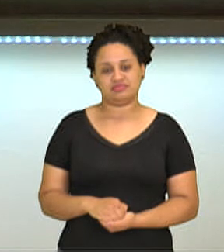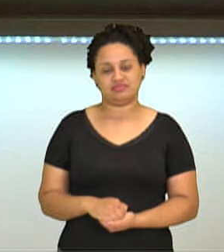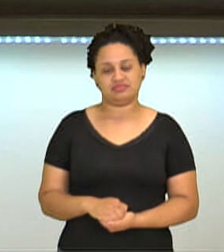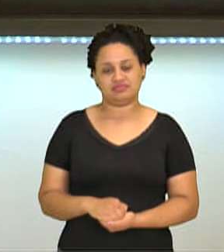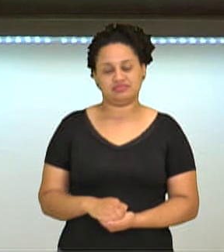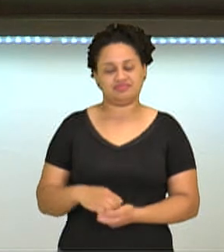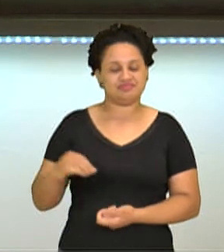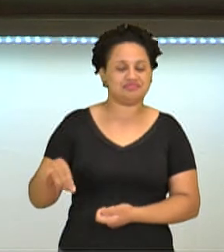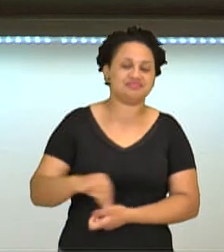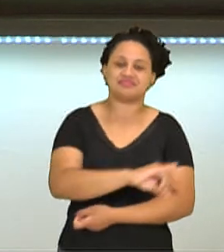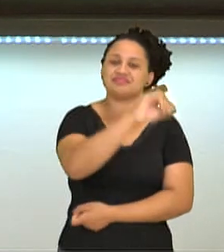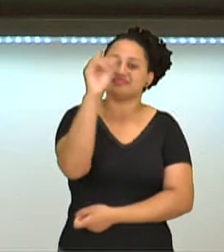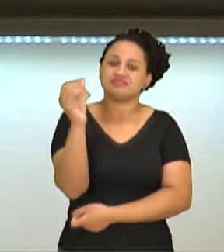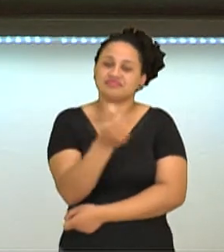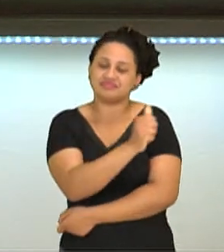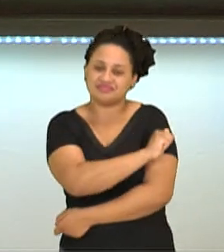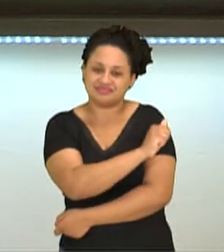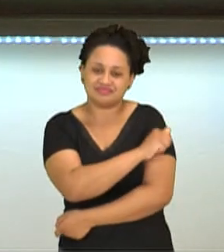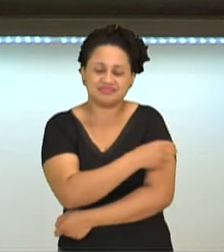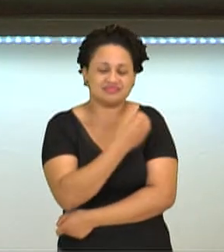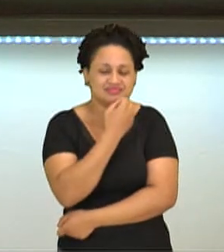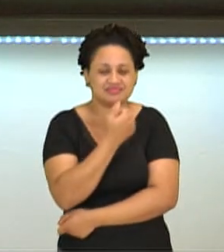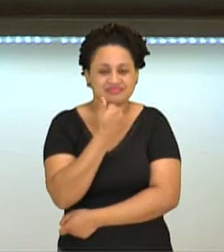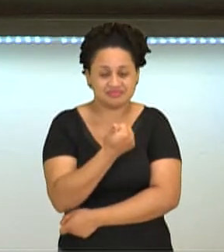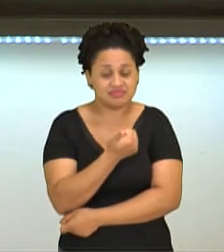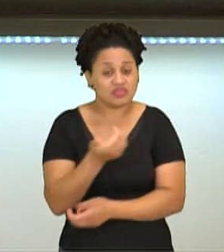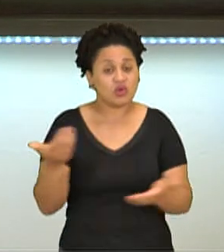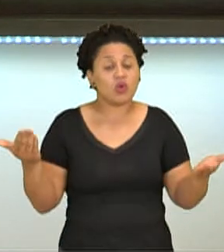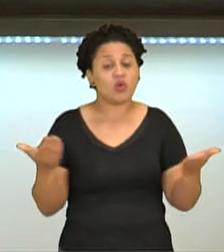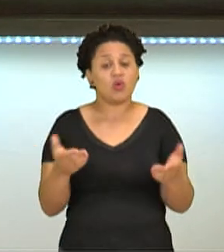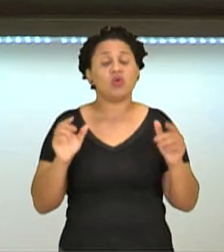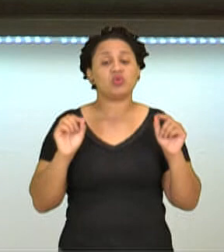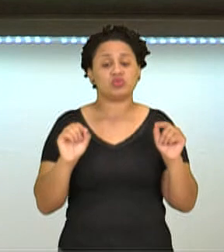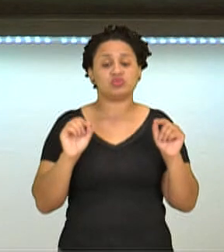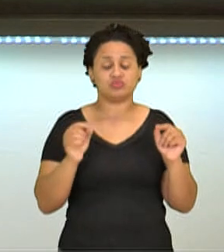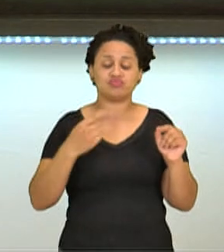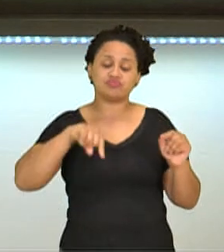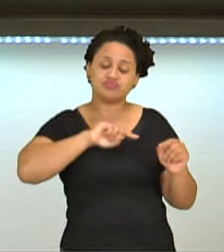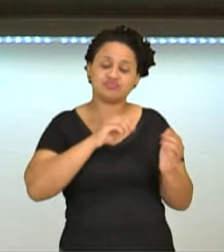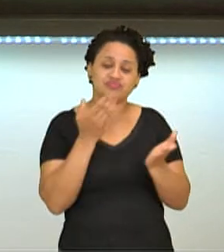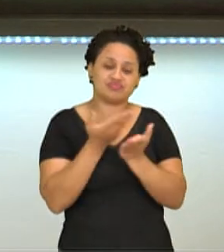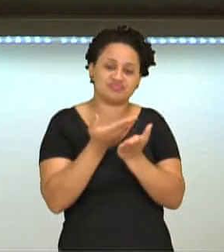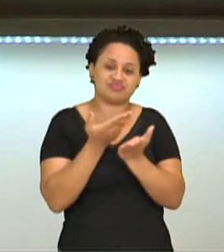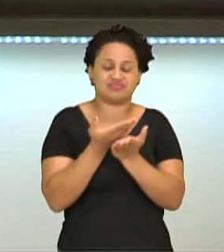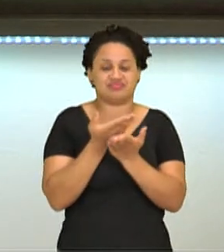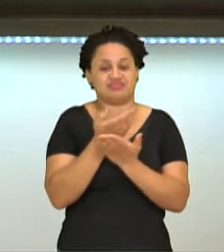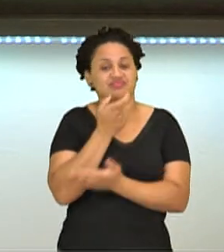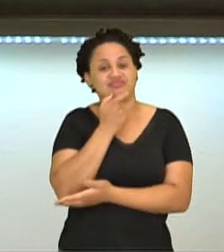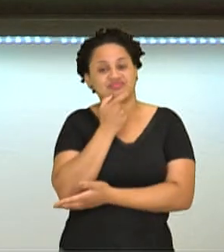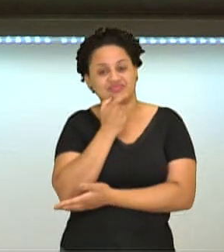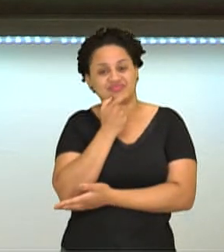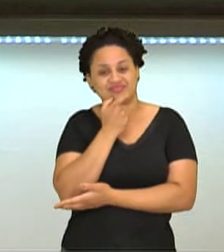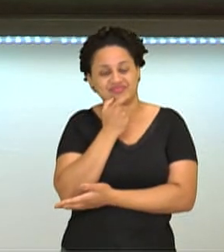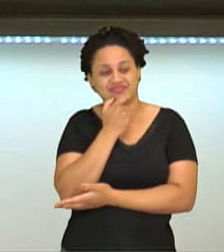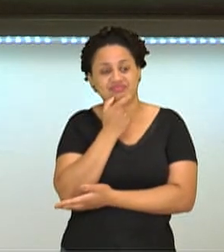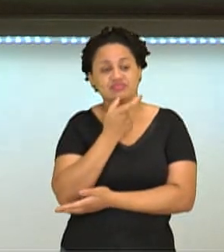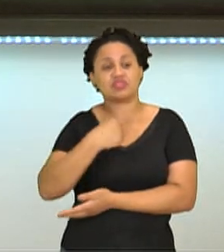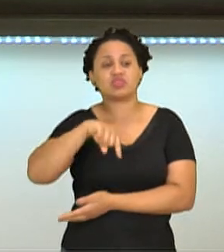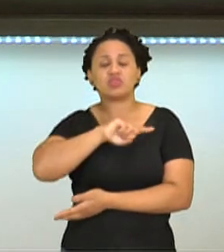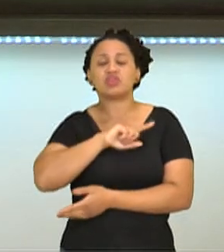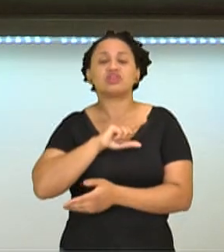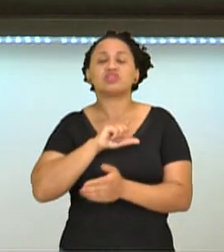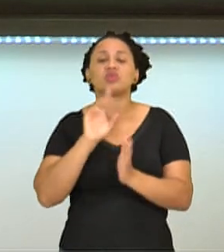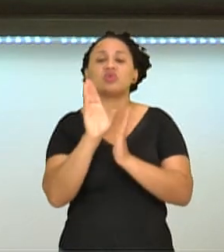Olá, estudantes! Tudo bem? Hoje, para a nossa aula de inglês, nós